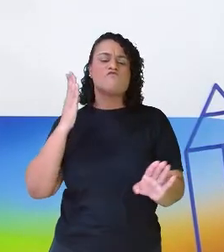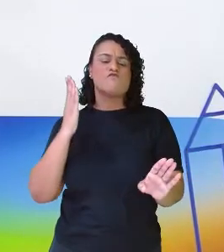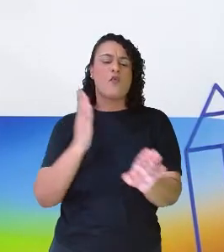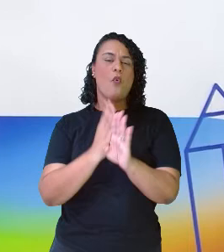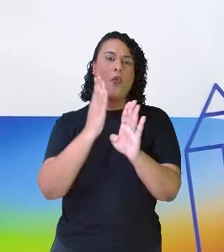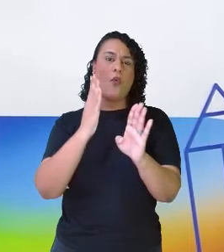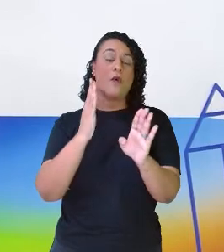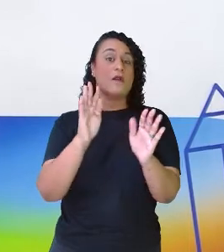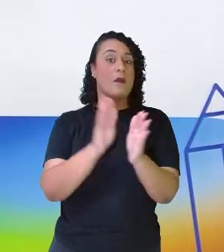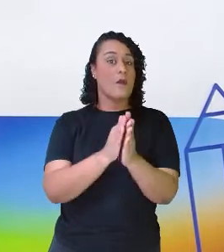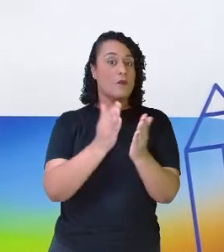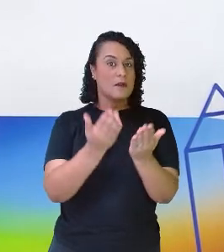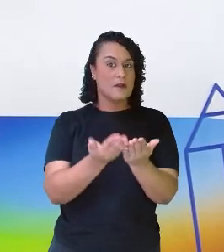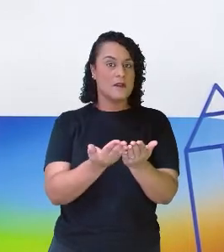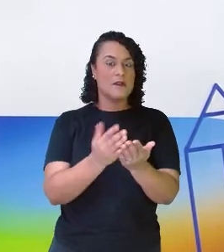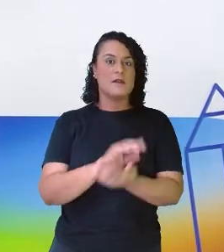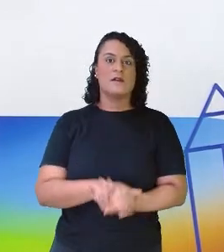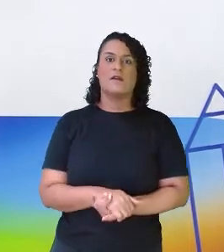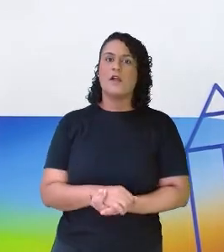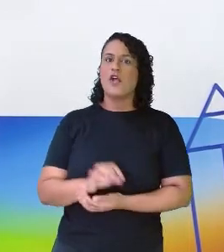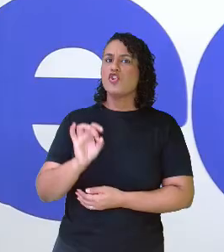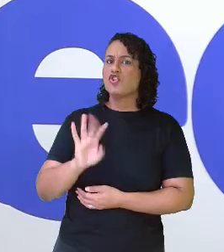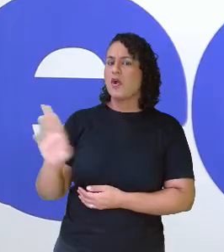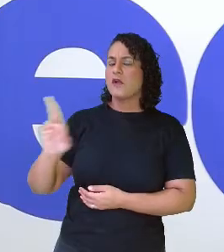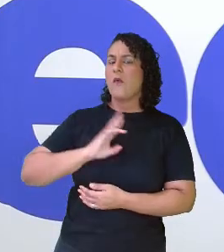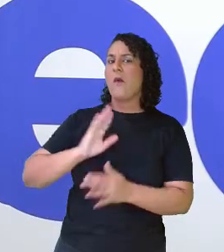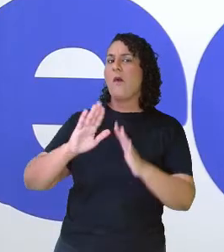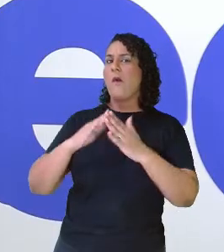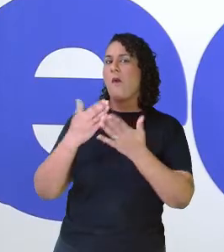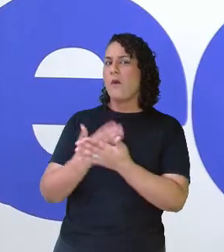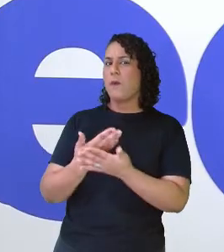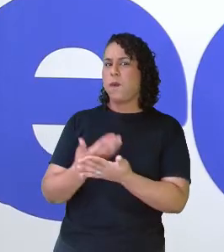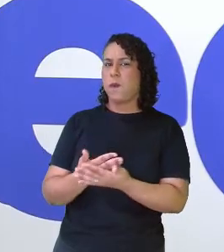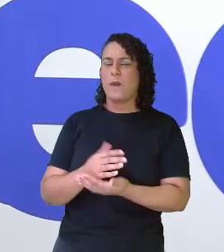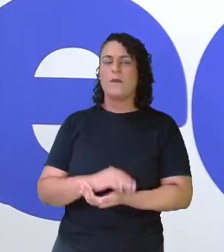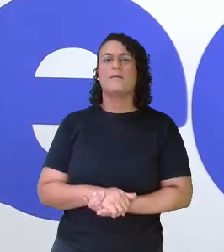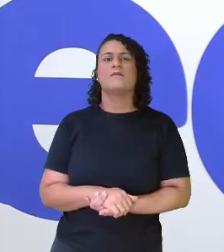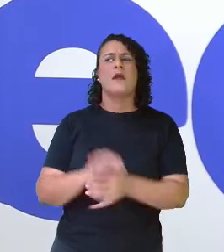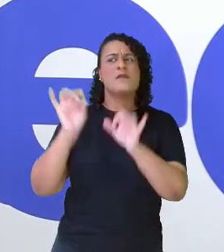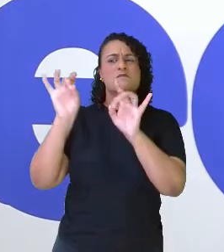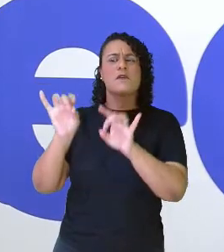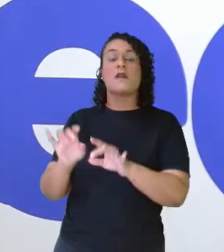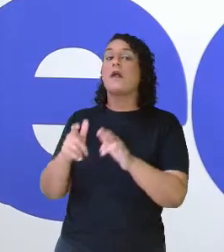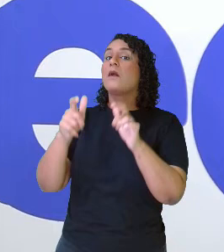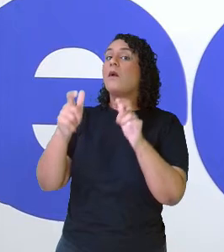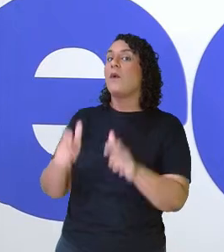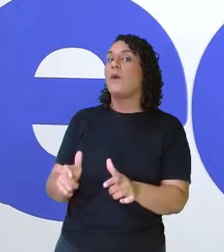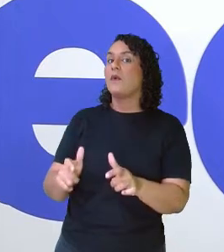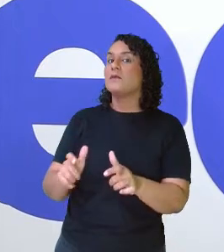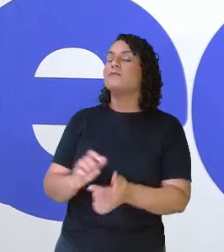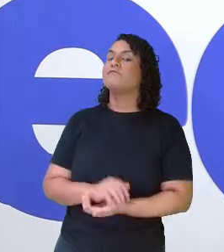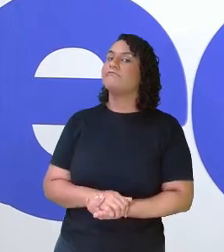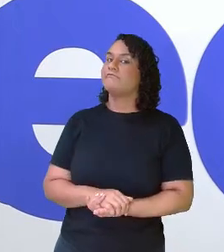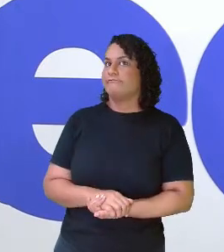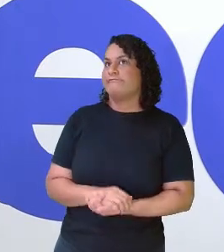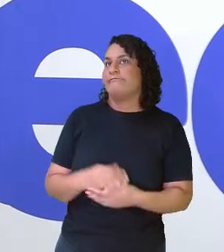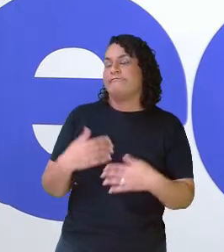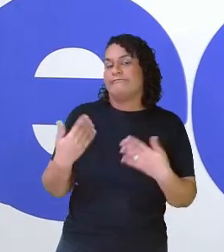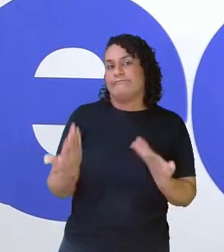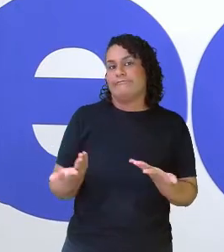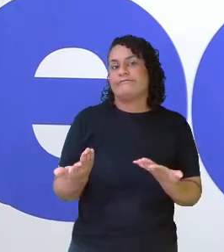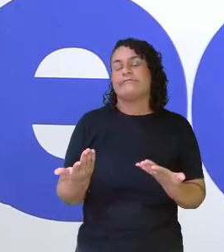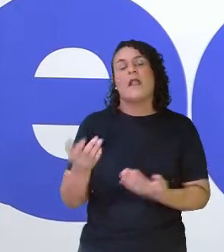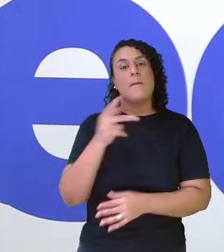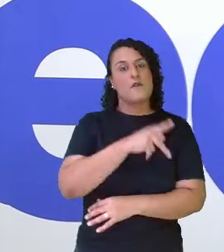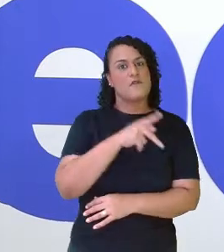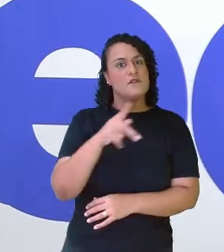essas enciclopédias? Só falaram na escola, mas assim, na escola especificamente, em que local na escola a gente poderia ter? Quer dizer, como a professora